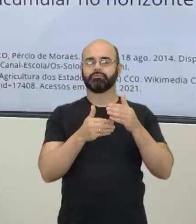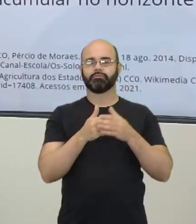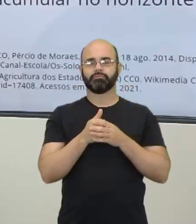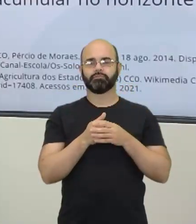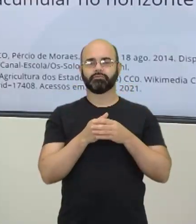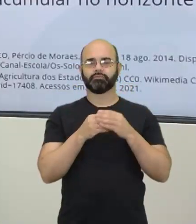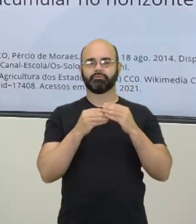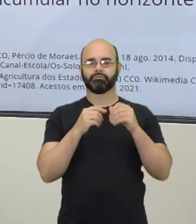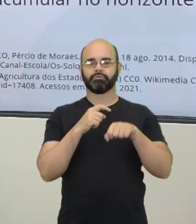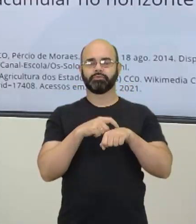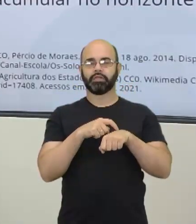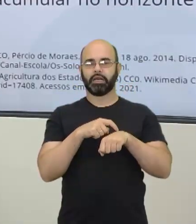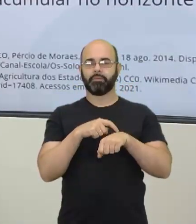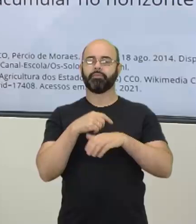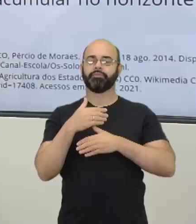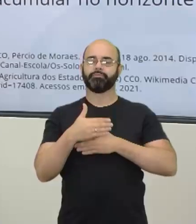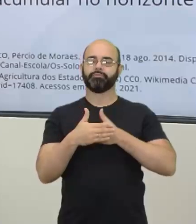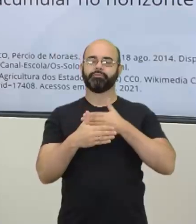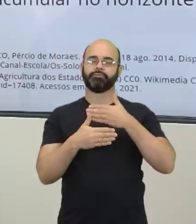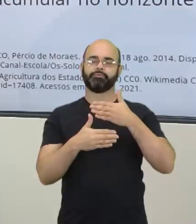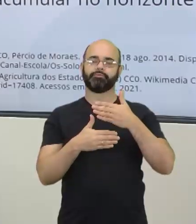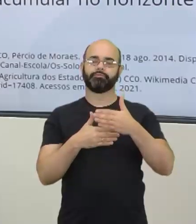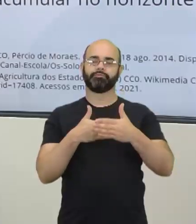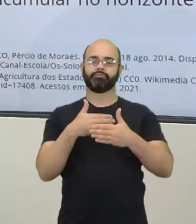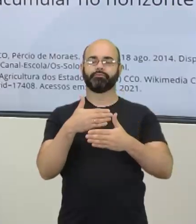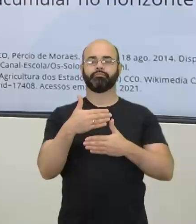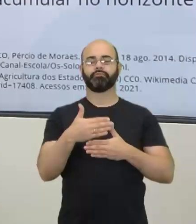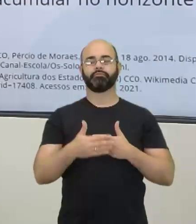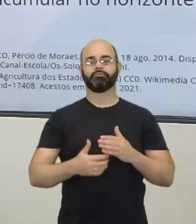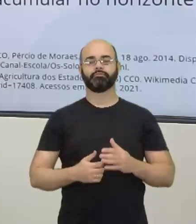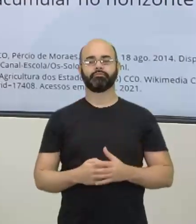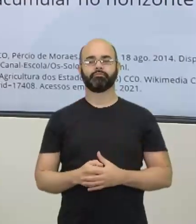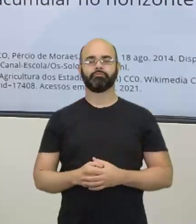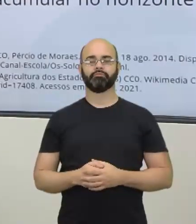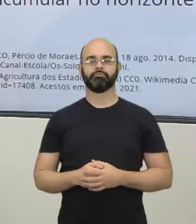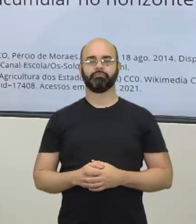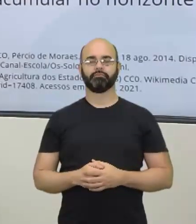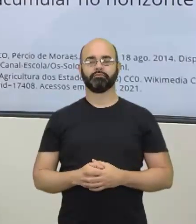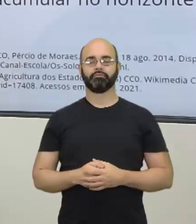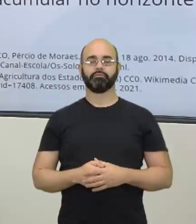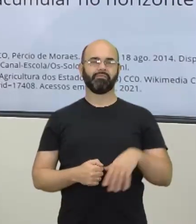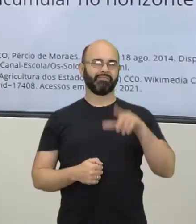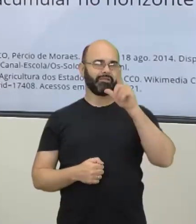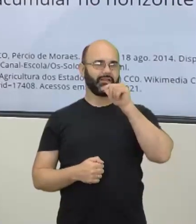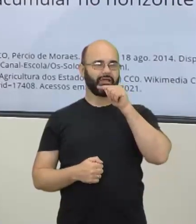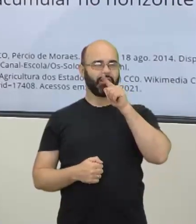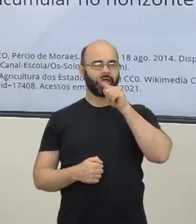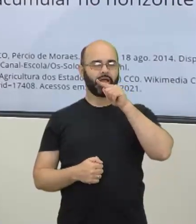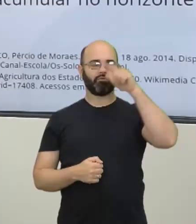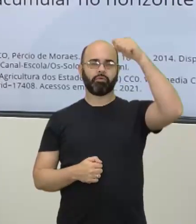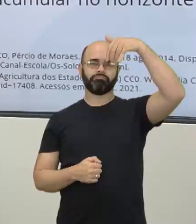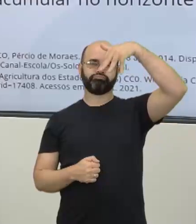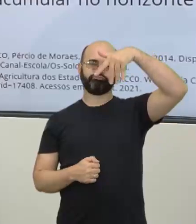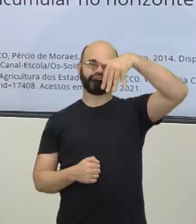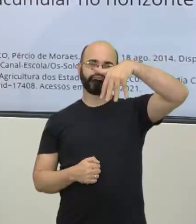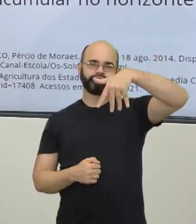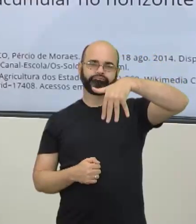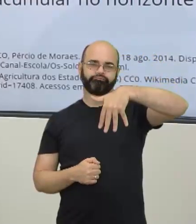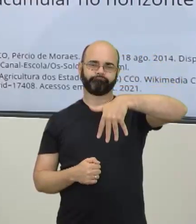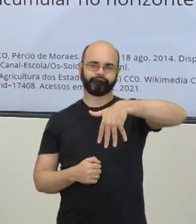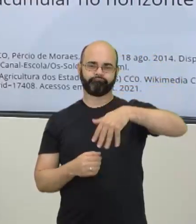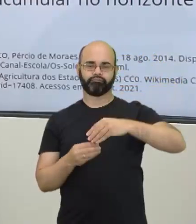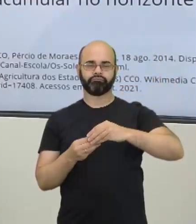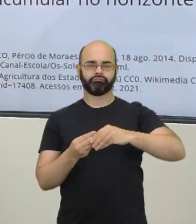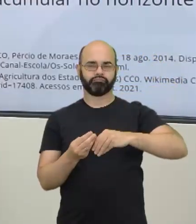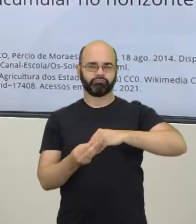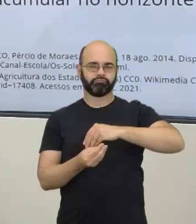com o passar do tempo, principalmente aí quando se tem a composição da água, todo esse processo aí vai fazendo o